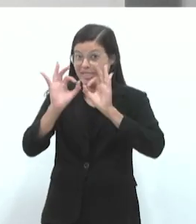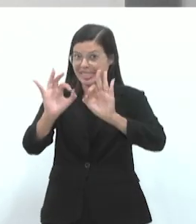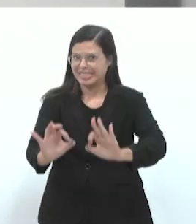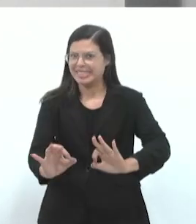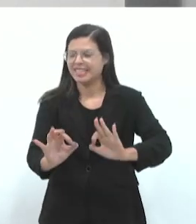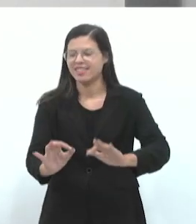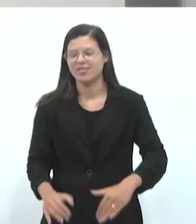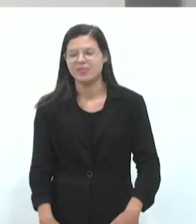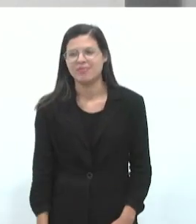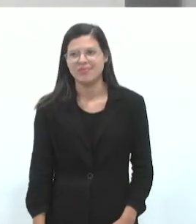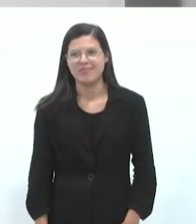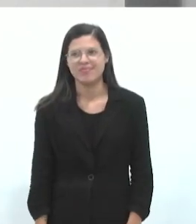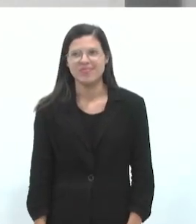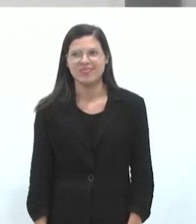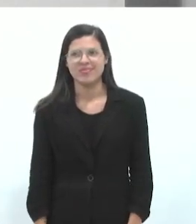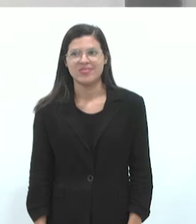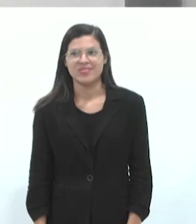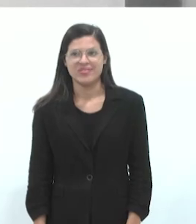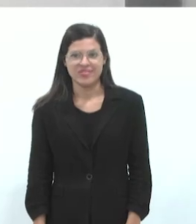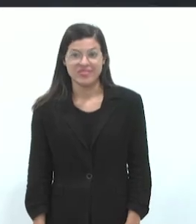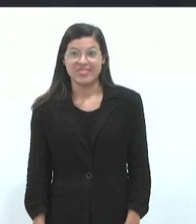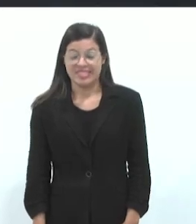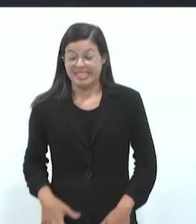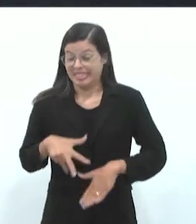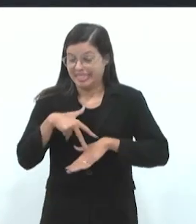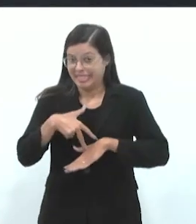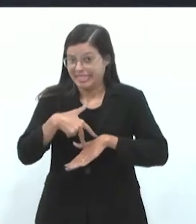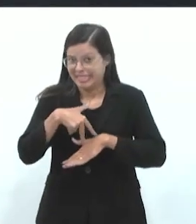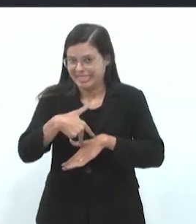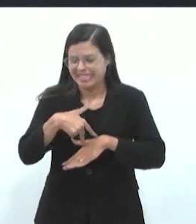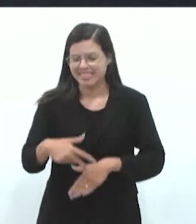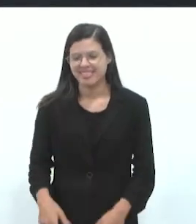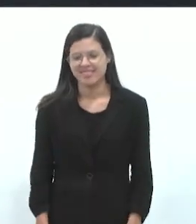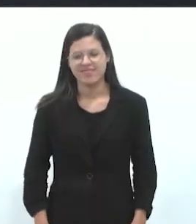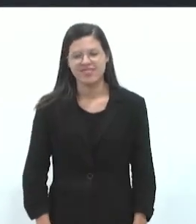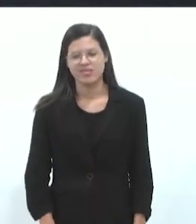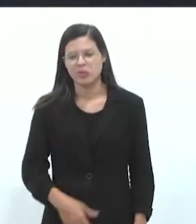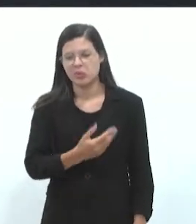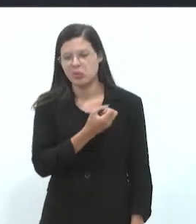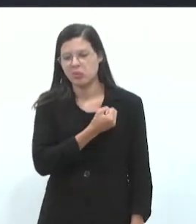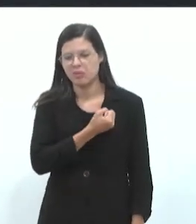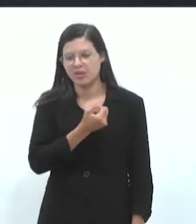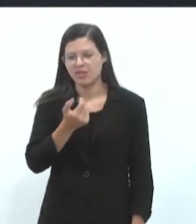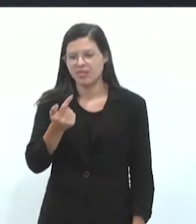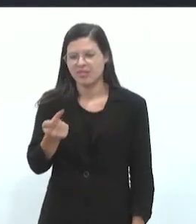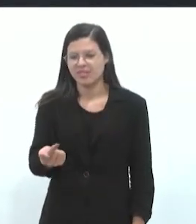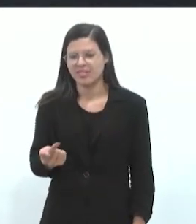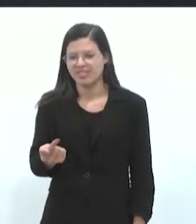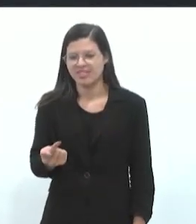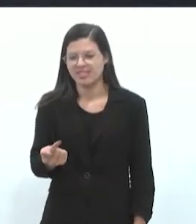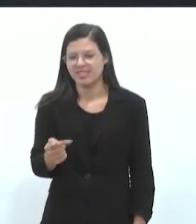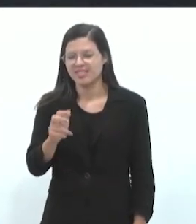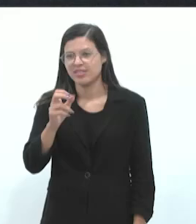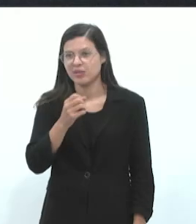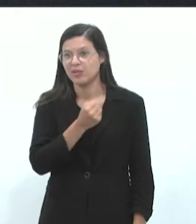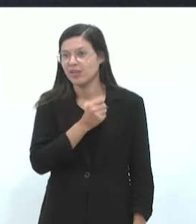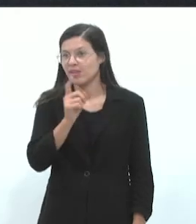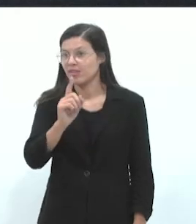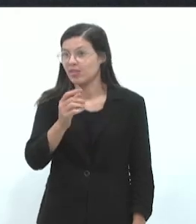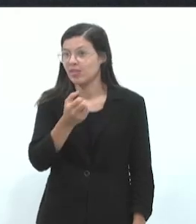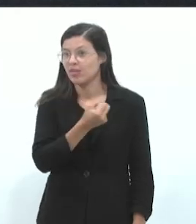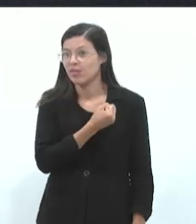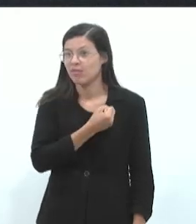Deu uma respirada profunda antes. Deu uma tremida. 7 da pauta, projeto de lei 26... Não, 5. Ó, viu?